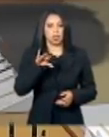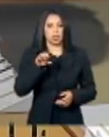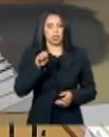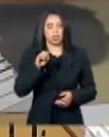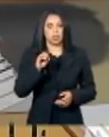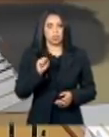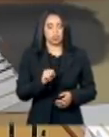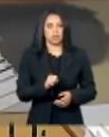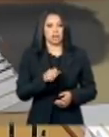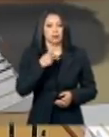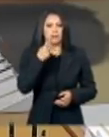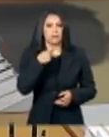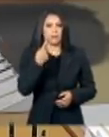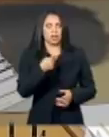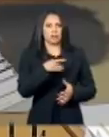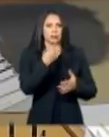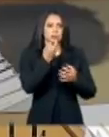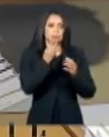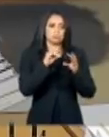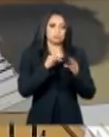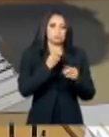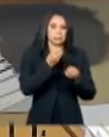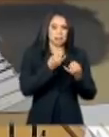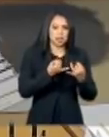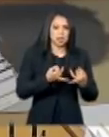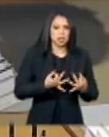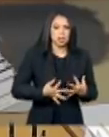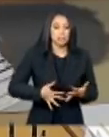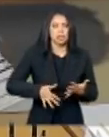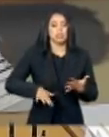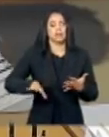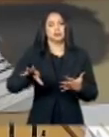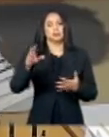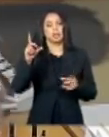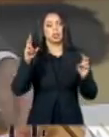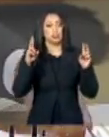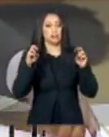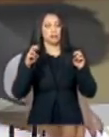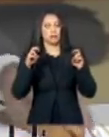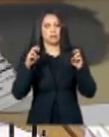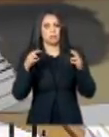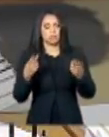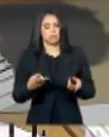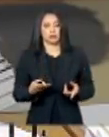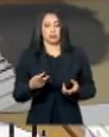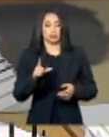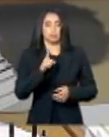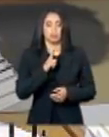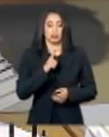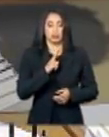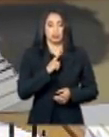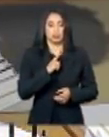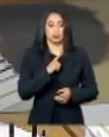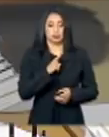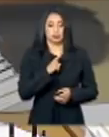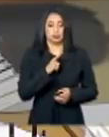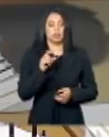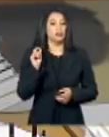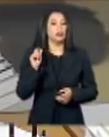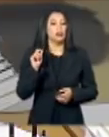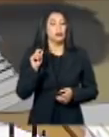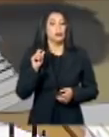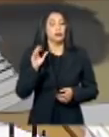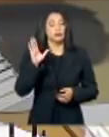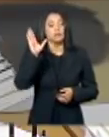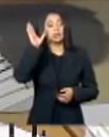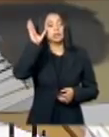no que chegou às nossas mãos um parecer em plenário discute se portaria do ministério da justiça pode revogar a